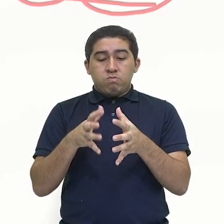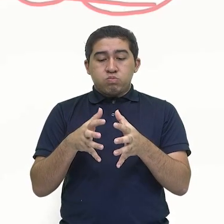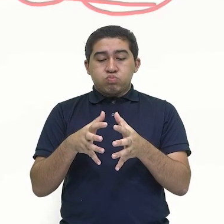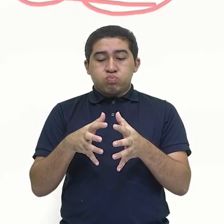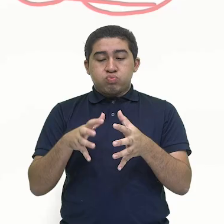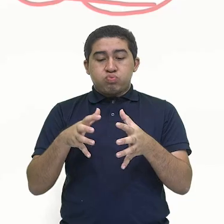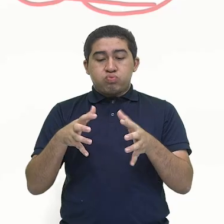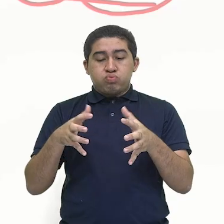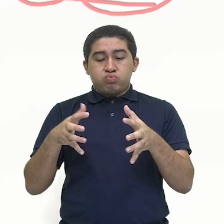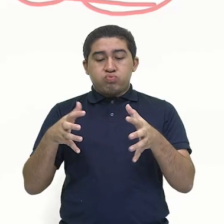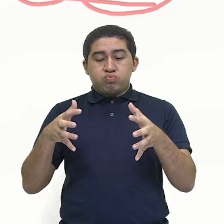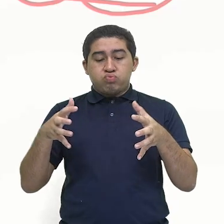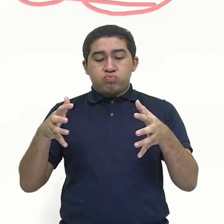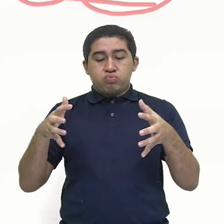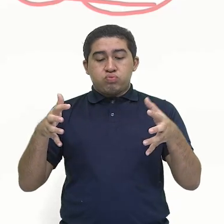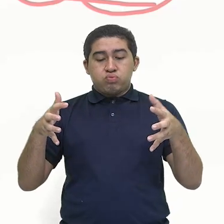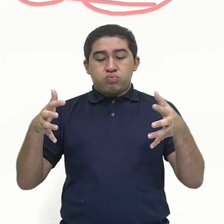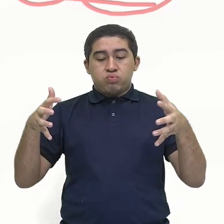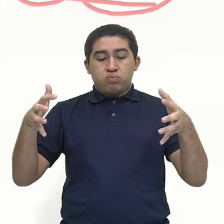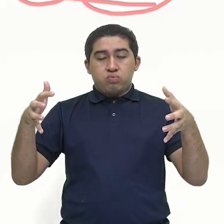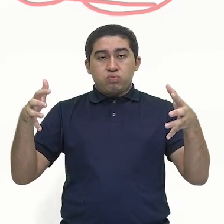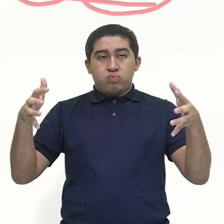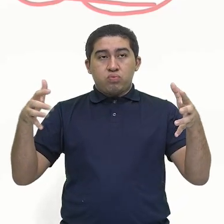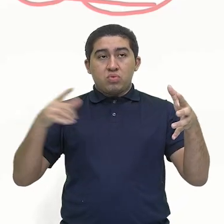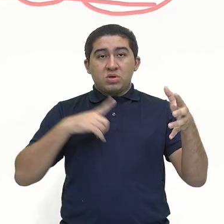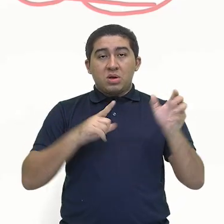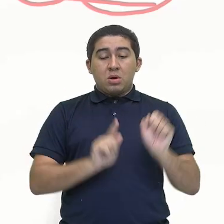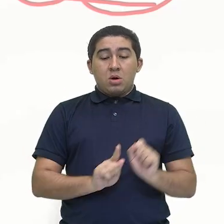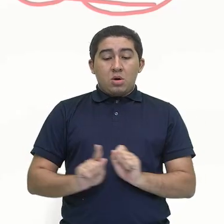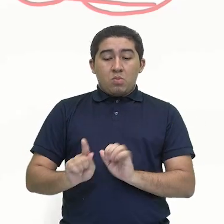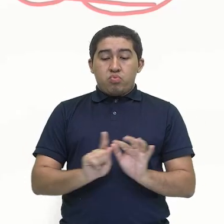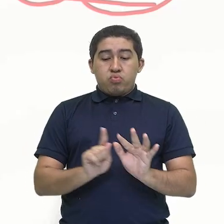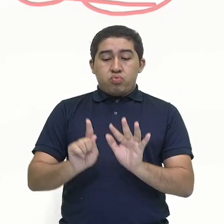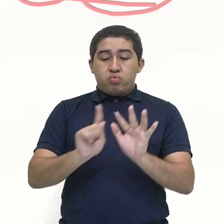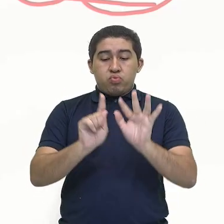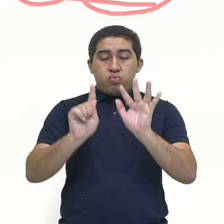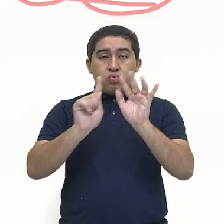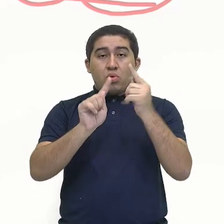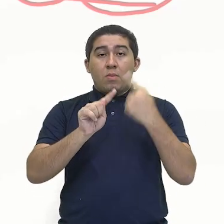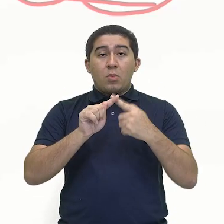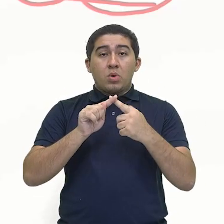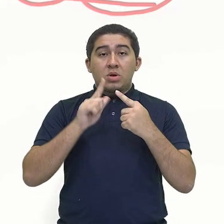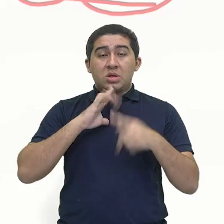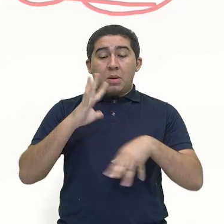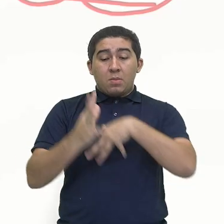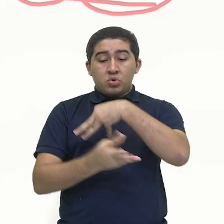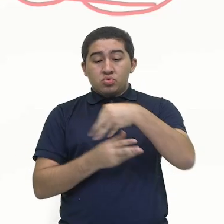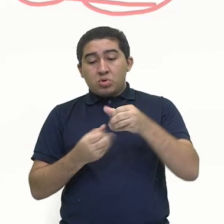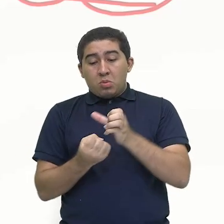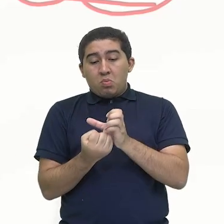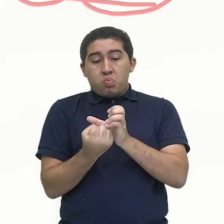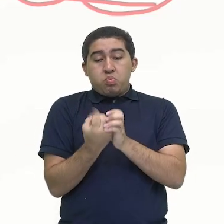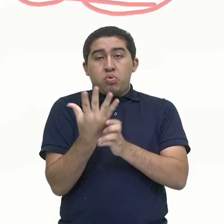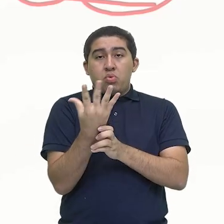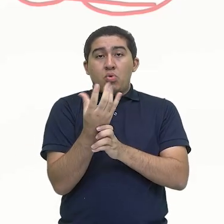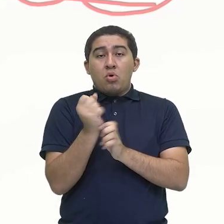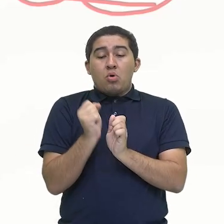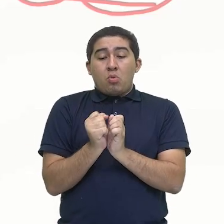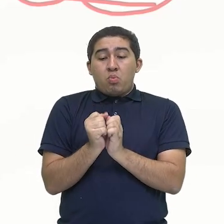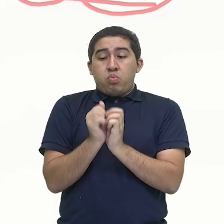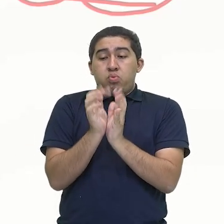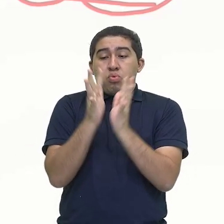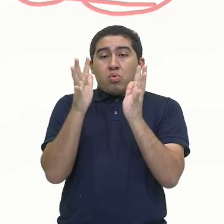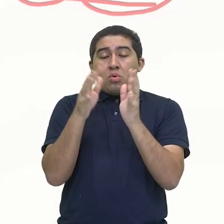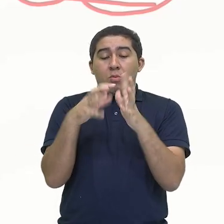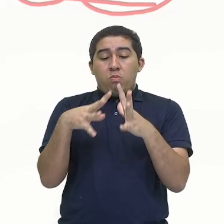vai começar a encher, né, por causa da presença do